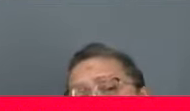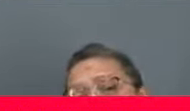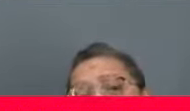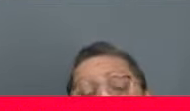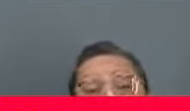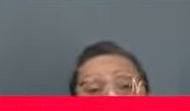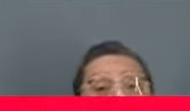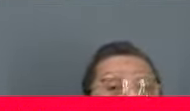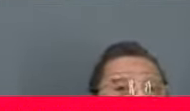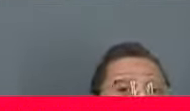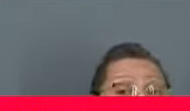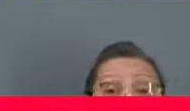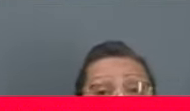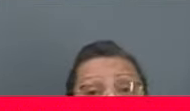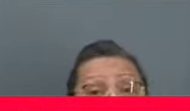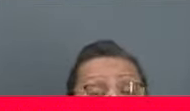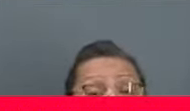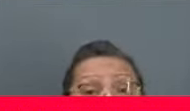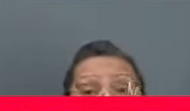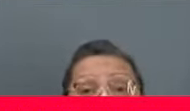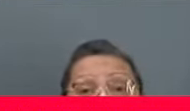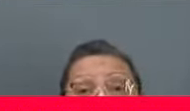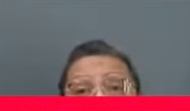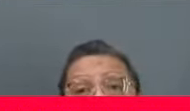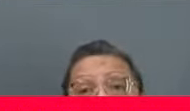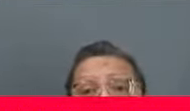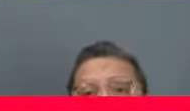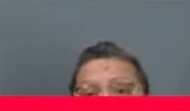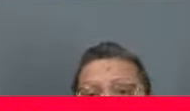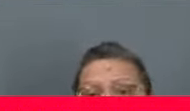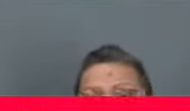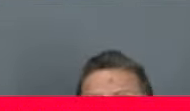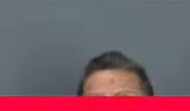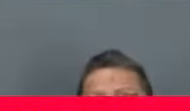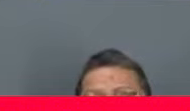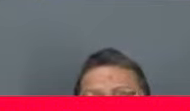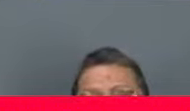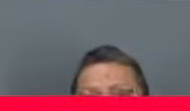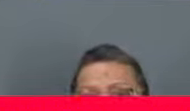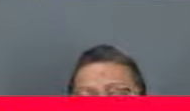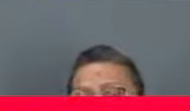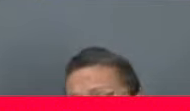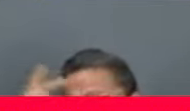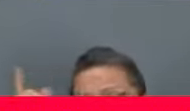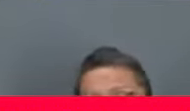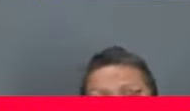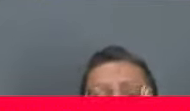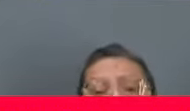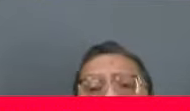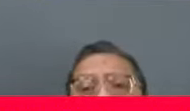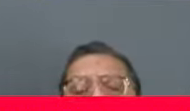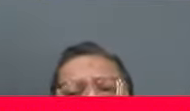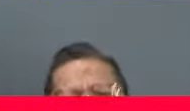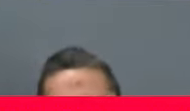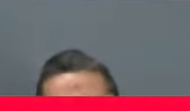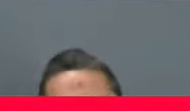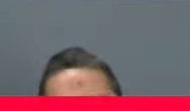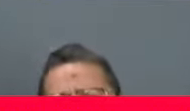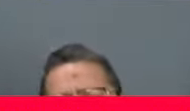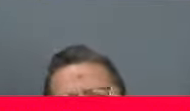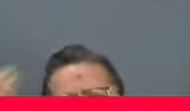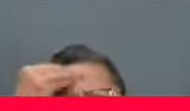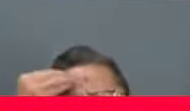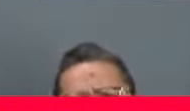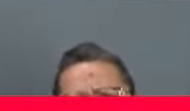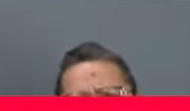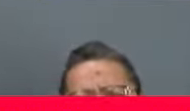ir no cinema sem ser abordado por alguém que quer tirar satisfação ainda acha que a culpa é da direita não